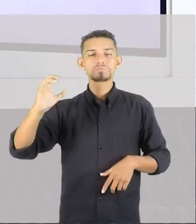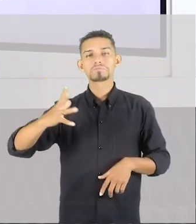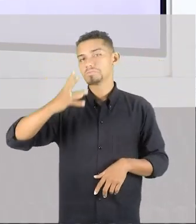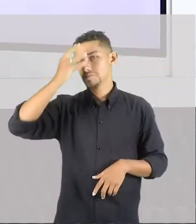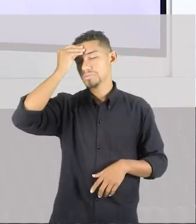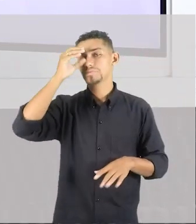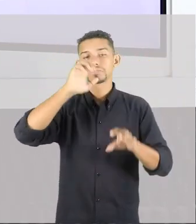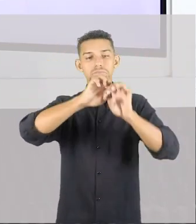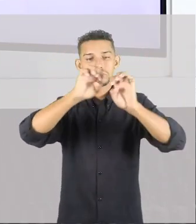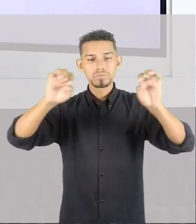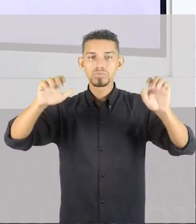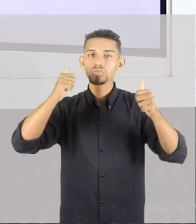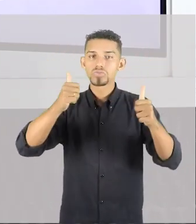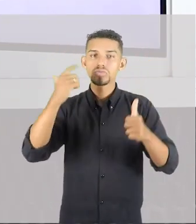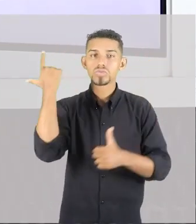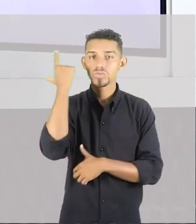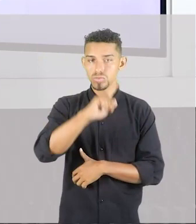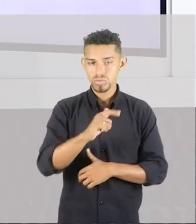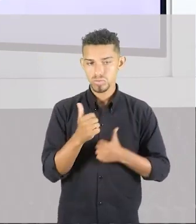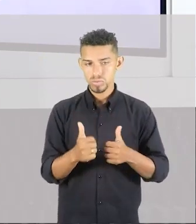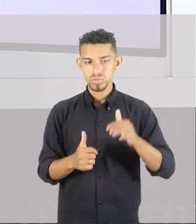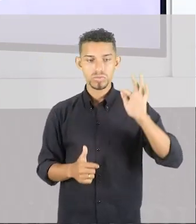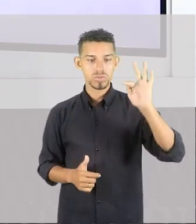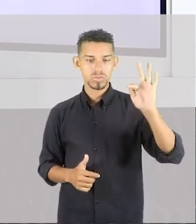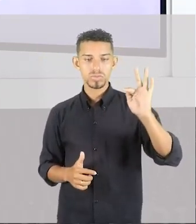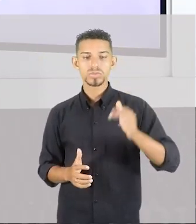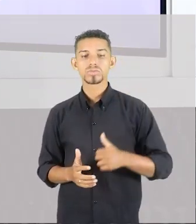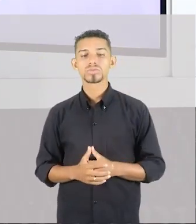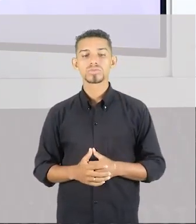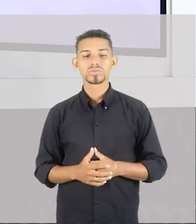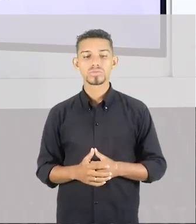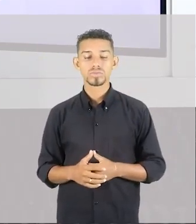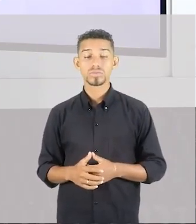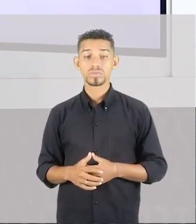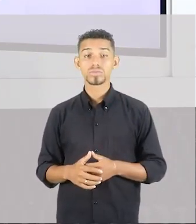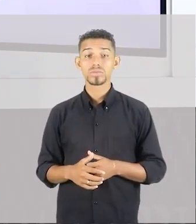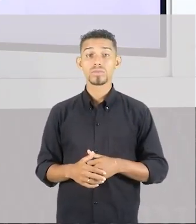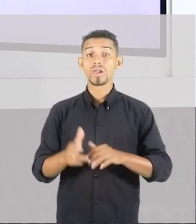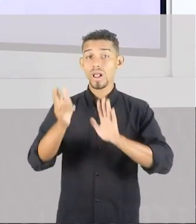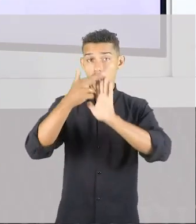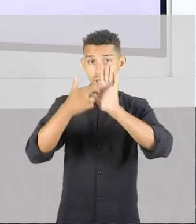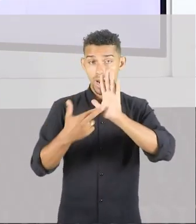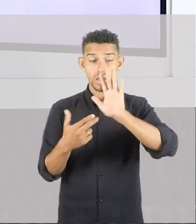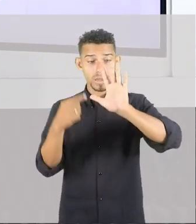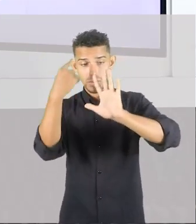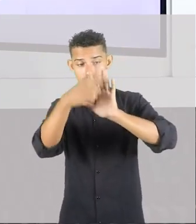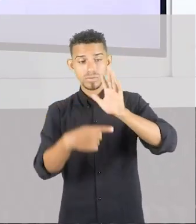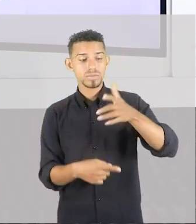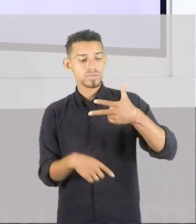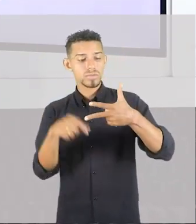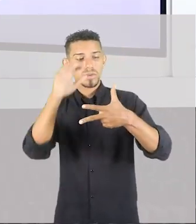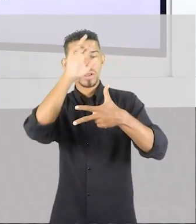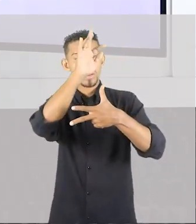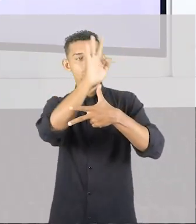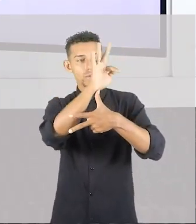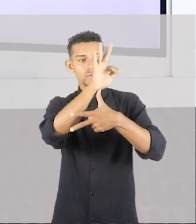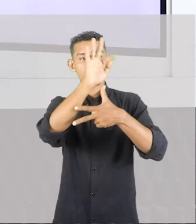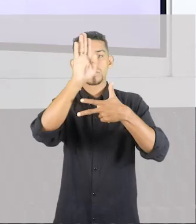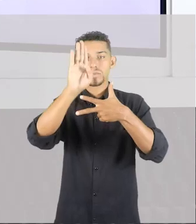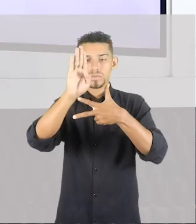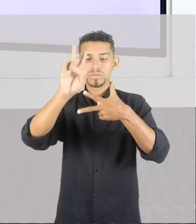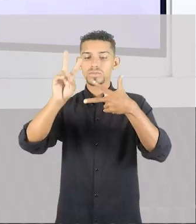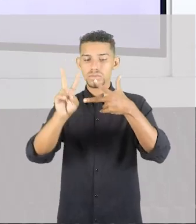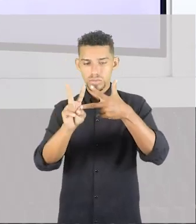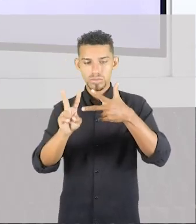Fechou, calculei o valor da força. Para onde que ela aponta? Regra da mão esquerda, ó. Faça bom vestibular. A gente vai ter que se entortar um